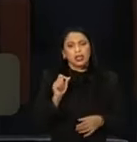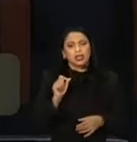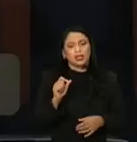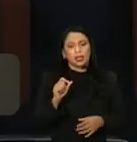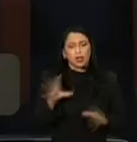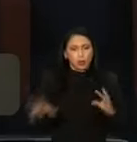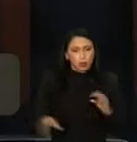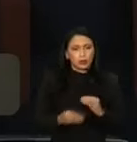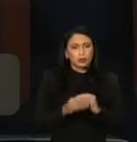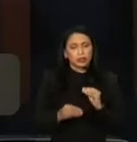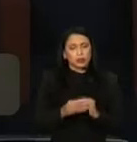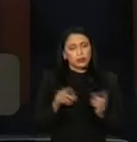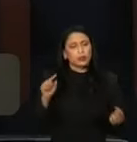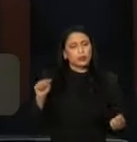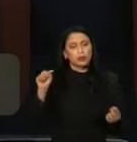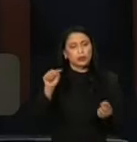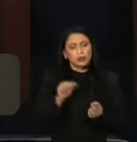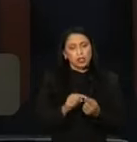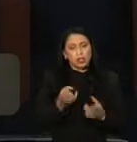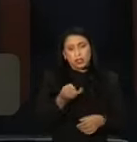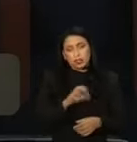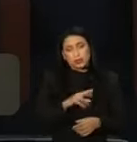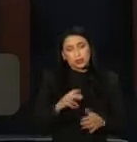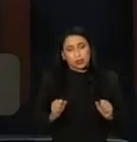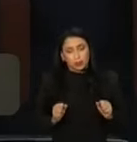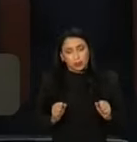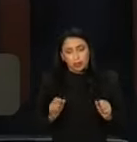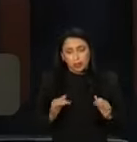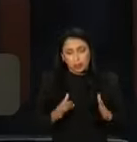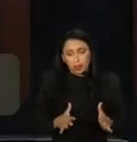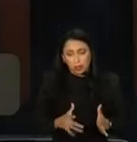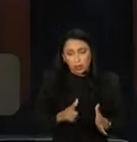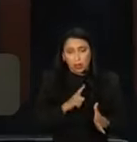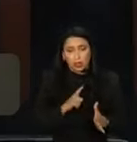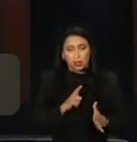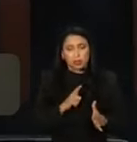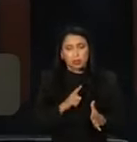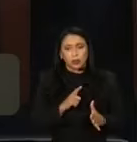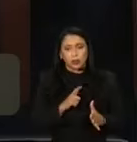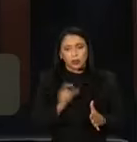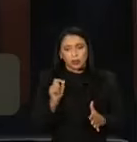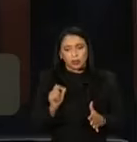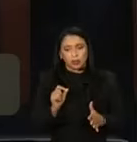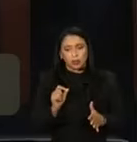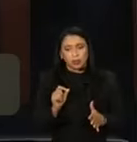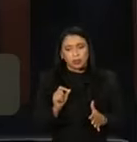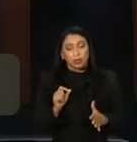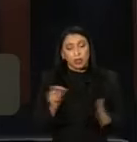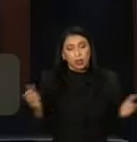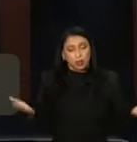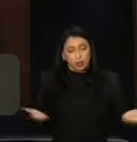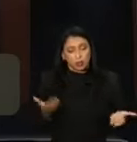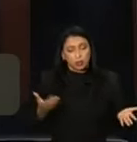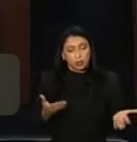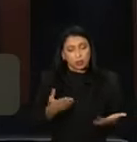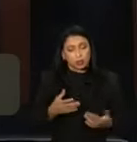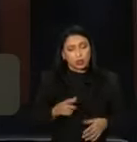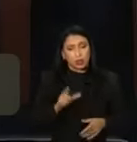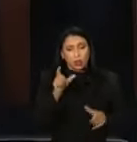para o intento, se não por ações, pelo menos por gestos, ordens. Imputar a